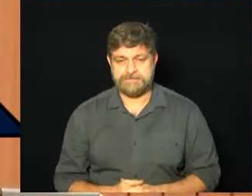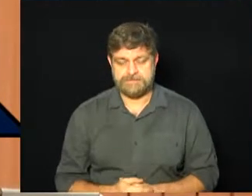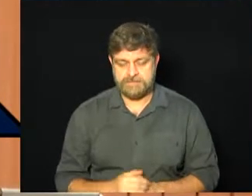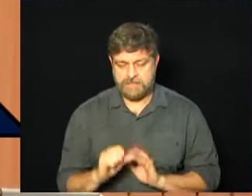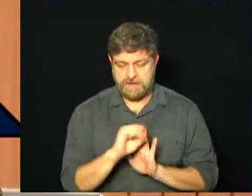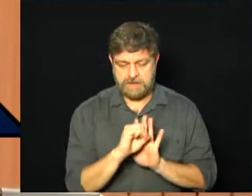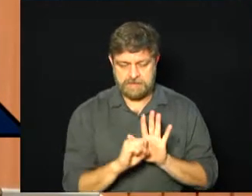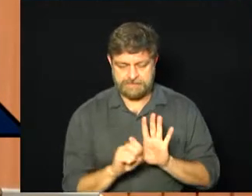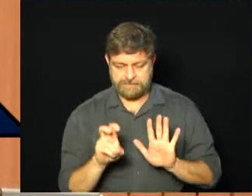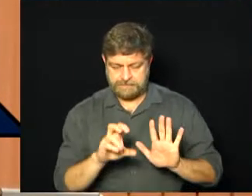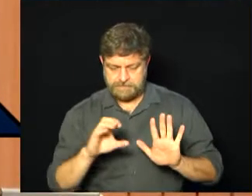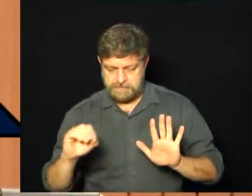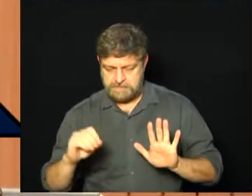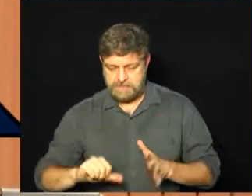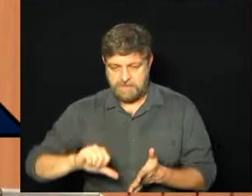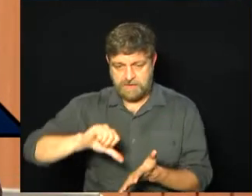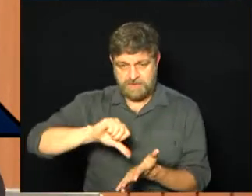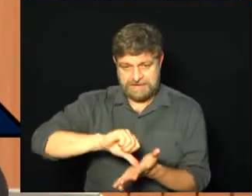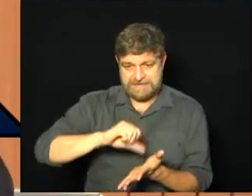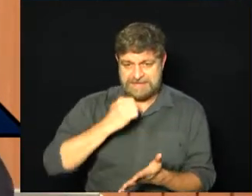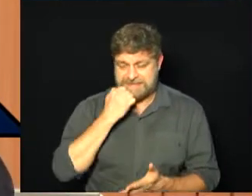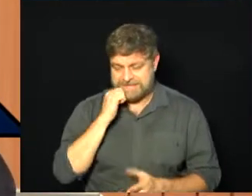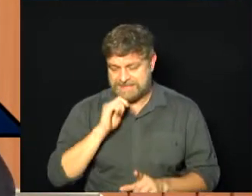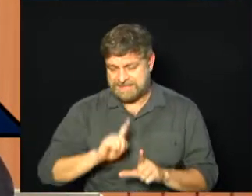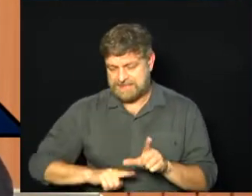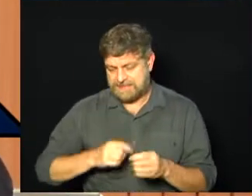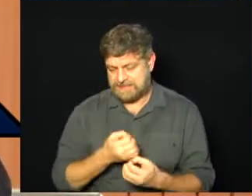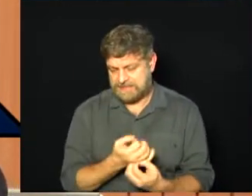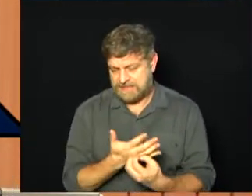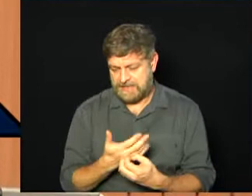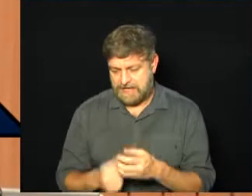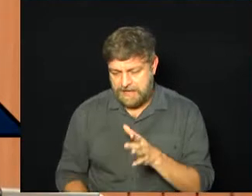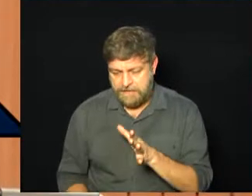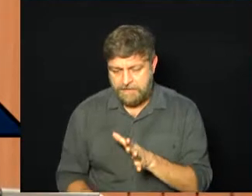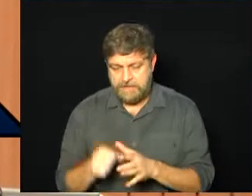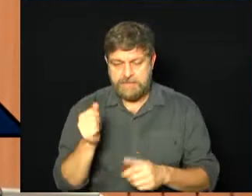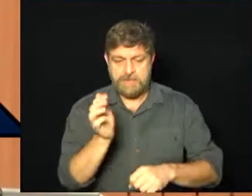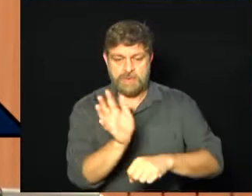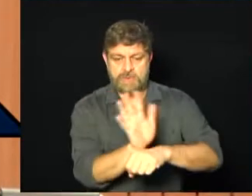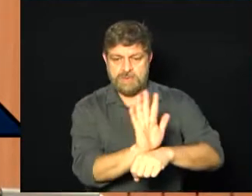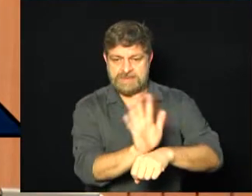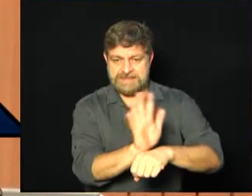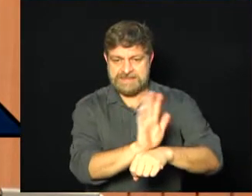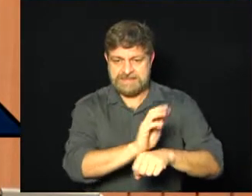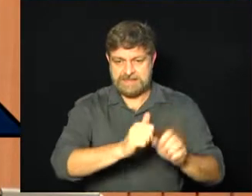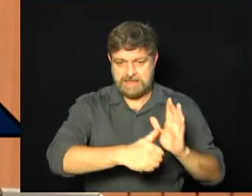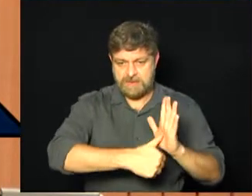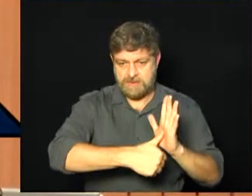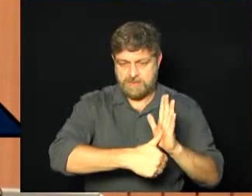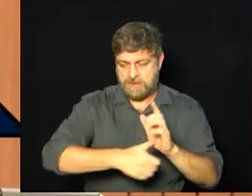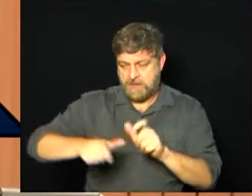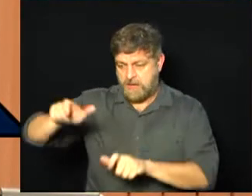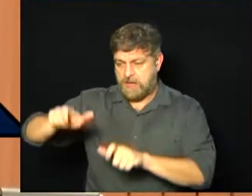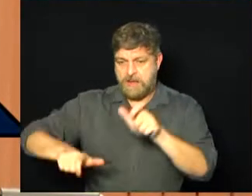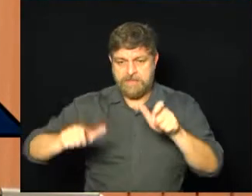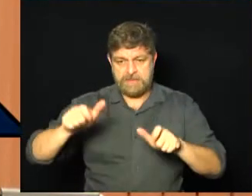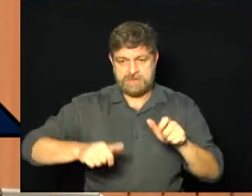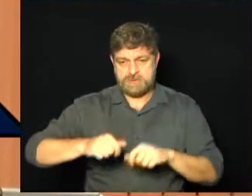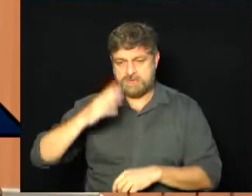o Centro de Ciências, Letras e Artes criou o primeiro Cineclube de Campinas. Personalidades de projeção